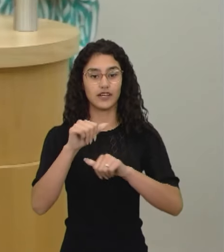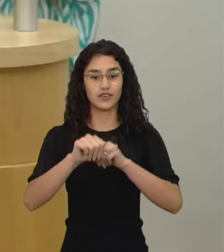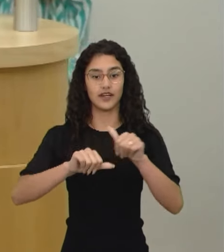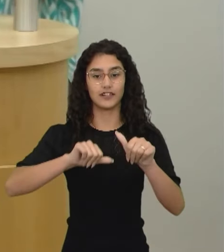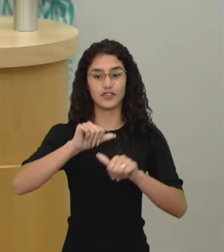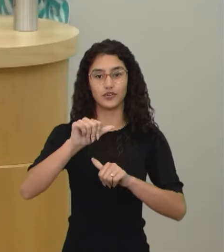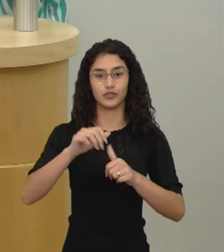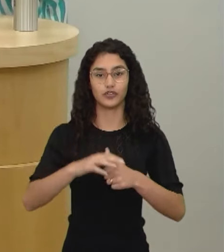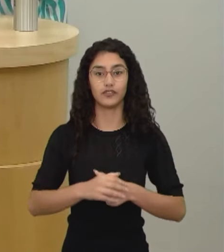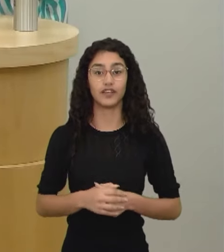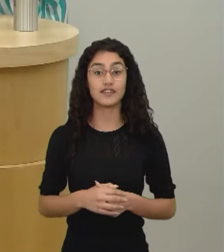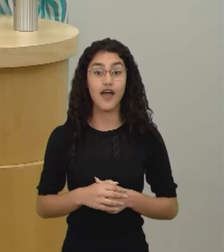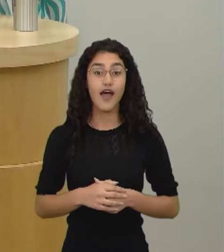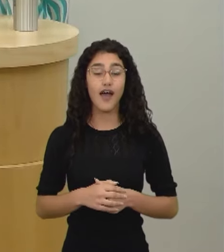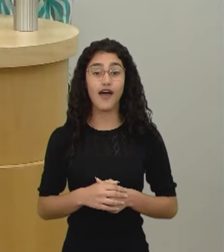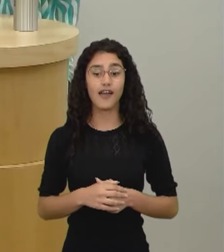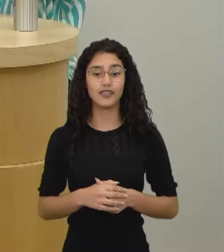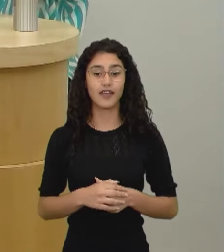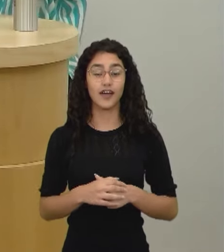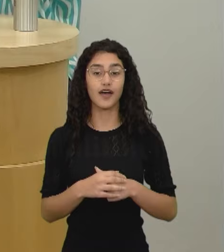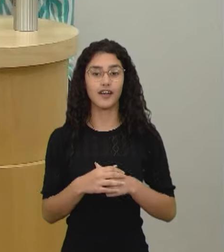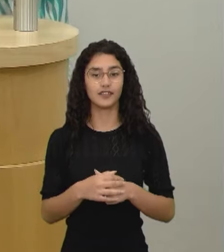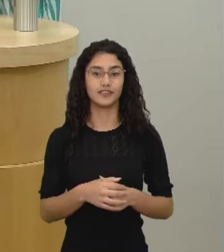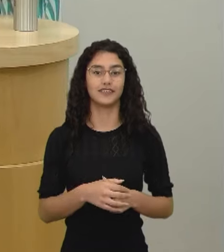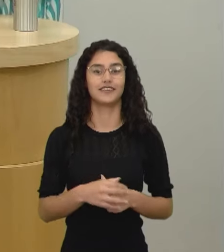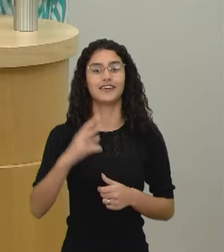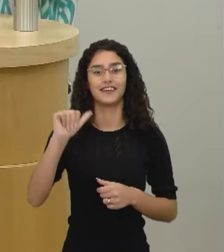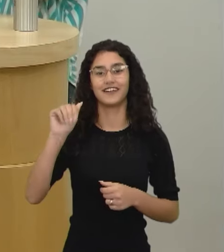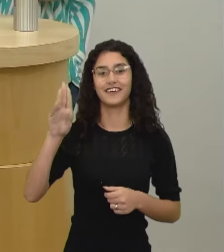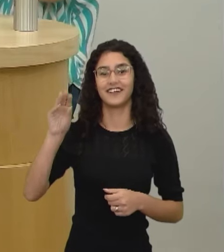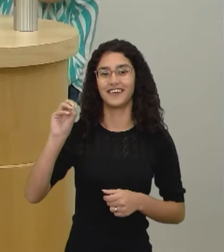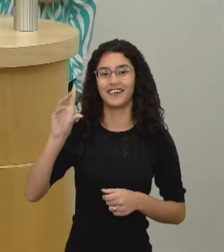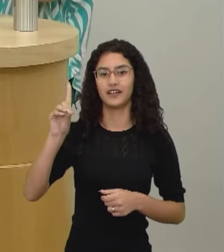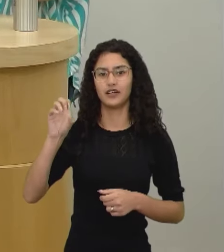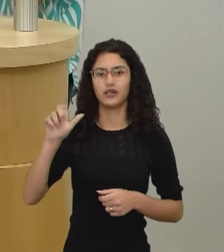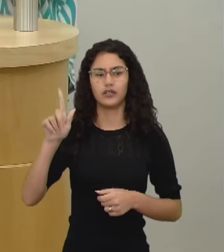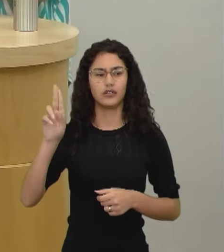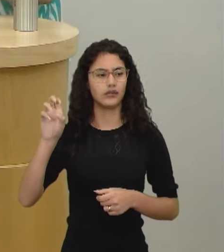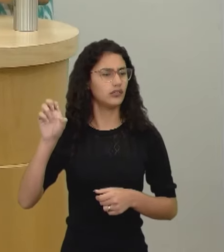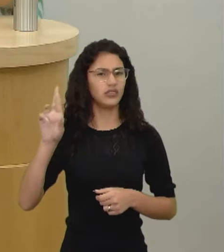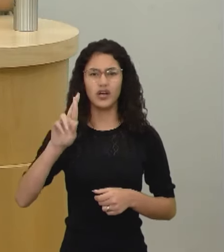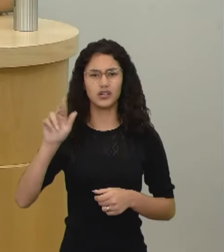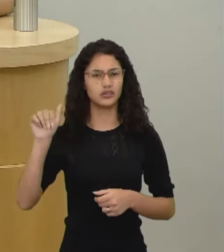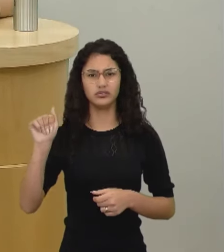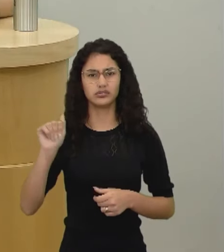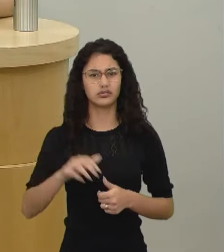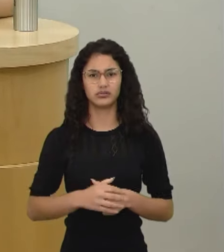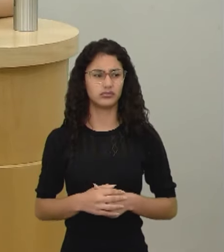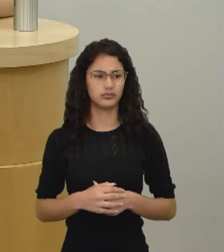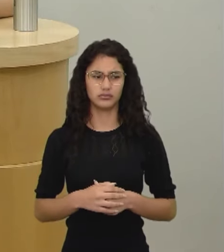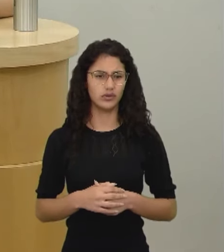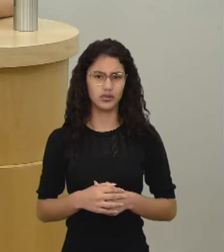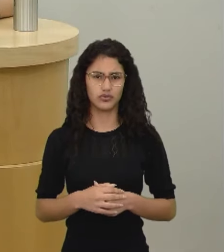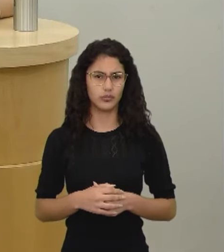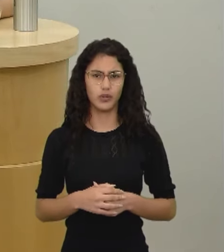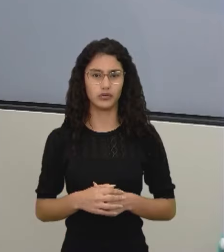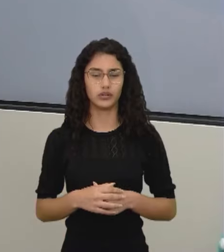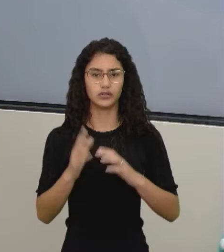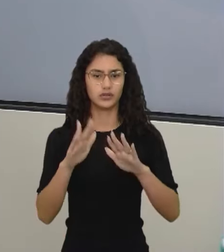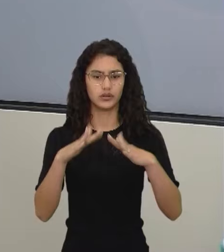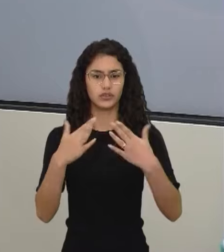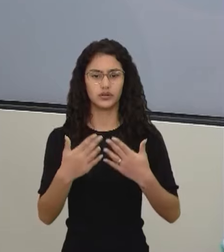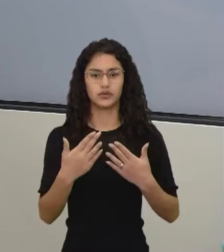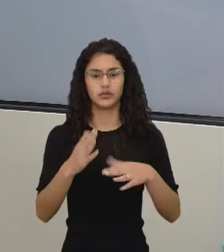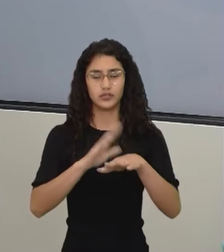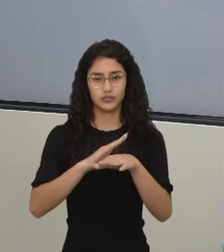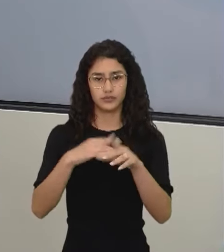virar o... Como que é o nome daquele... Cabo de guerra que a gente brinca na educação física. Vira isso, né? E aí a gente